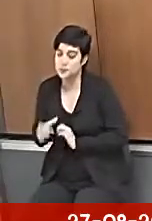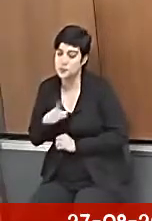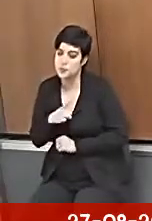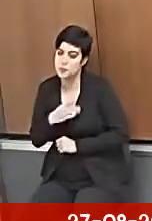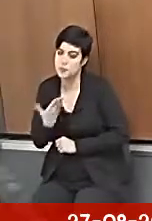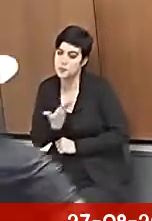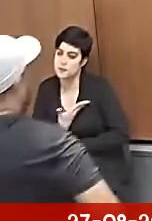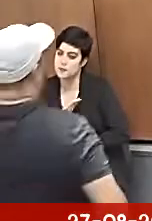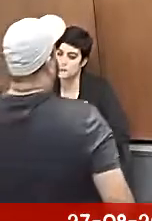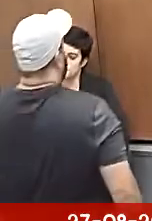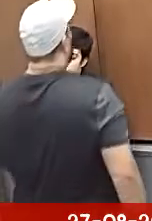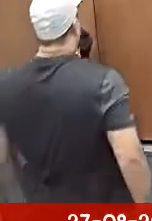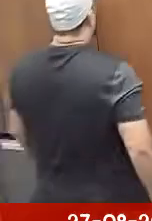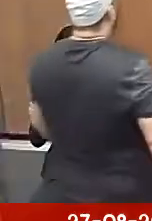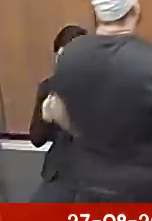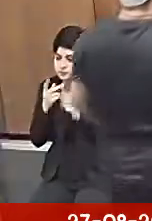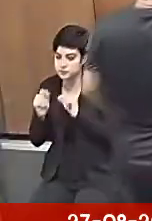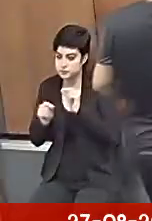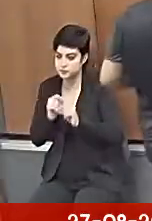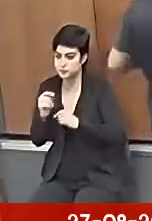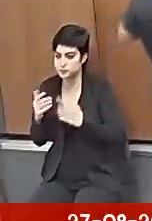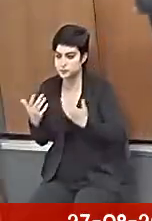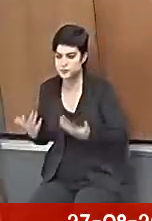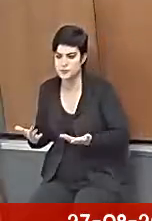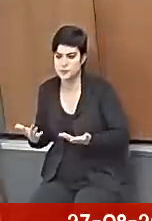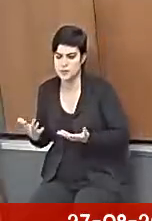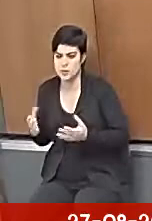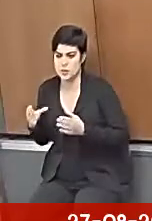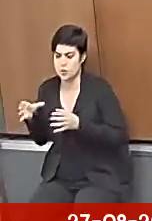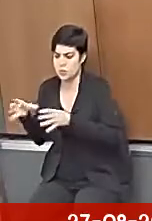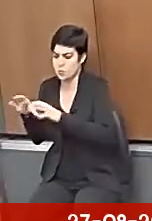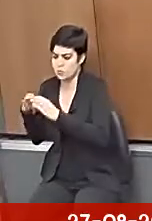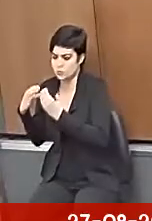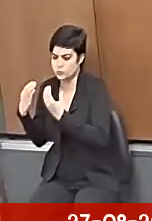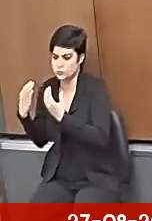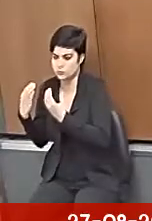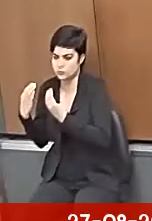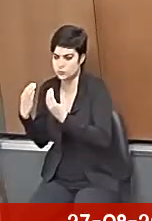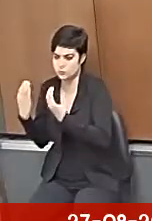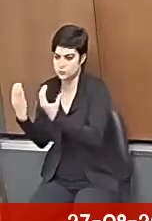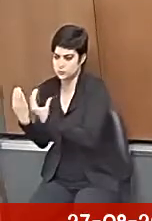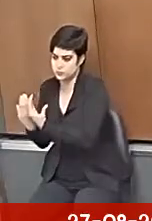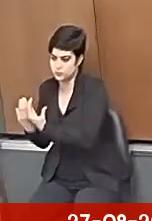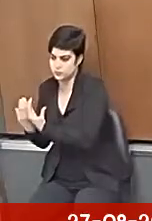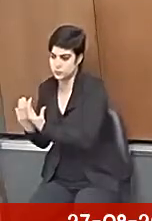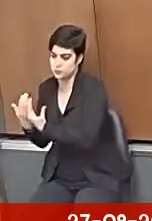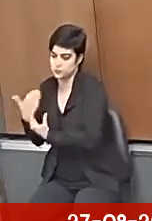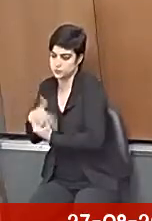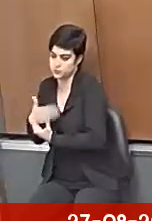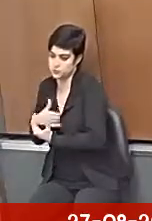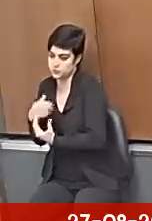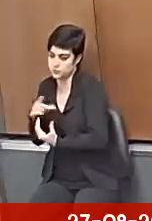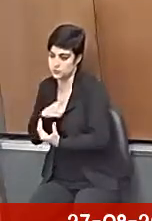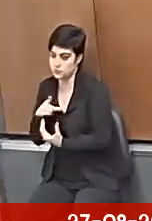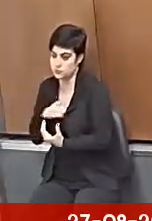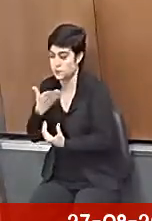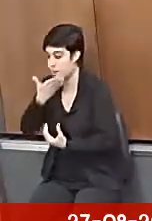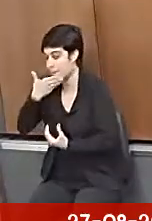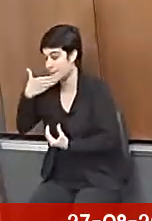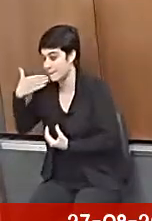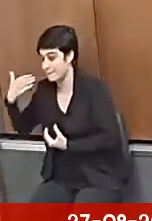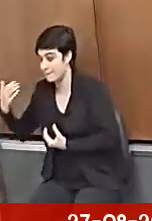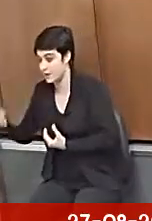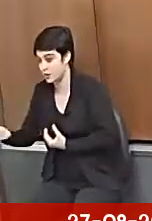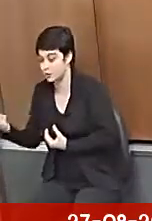que falou o seguinte o senhor por incrível que pareça o independência o independente tem mais acessibilidade porque tem uma área exclusiva